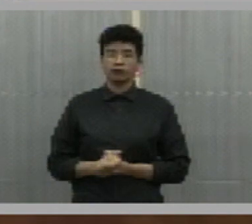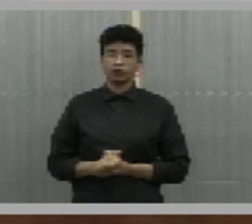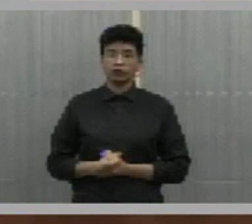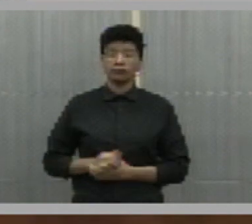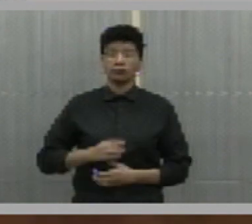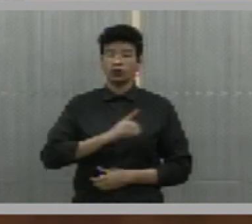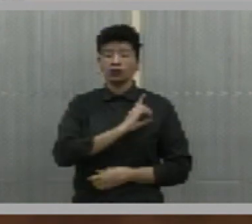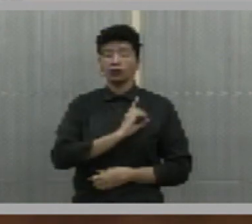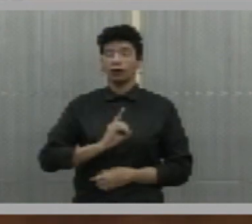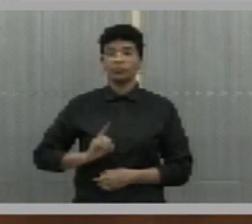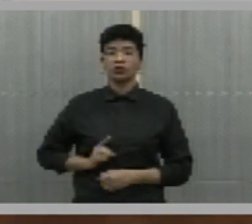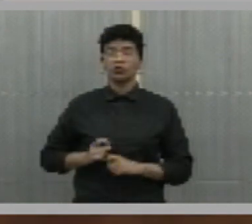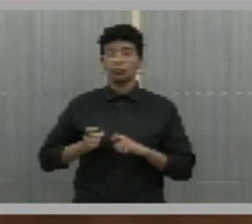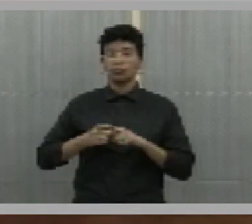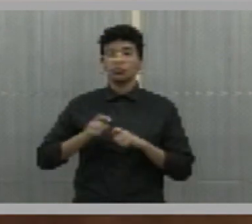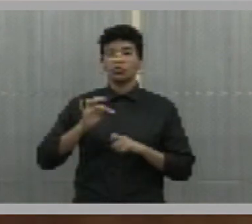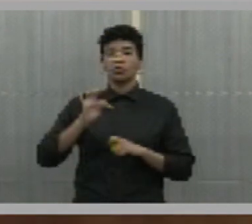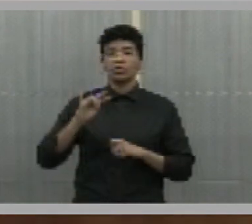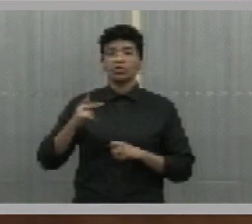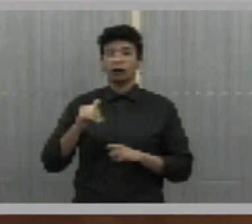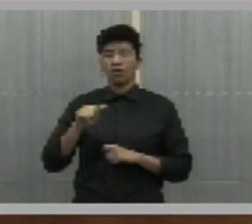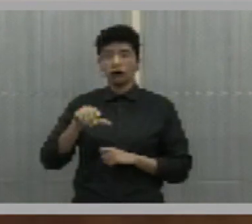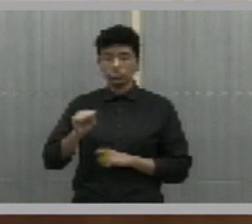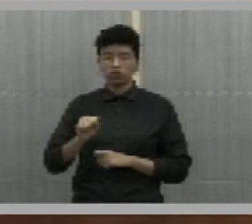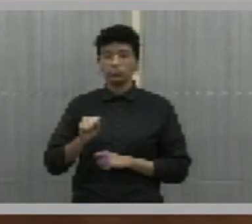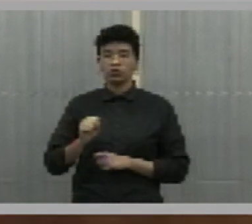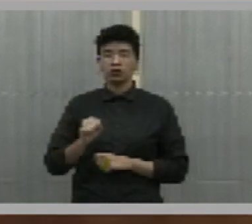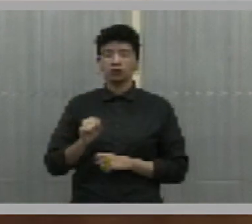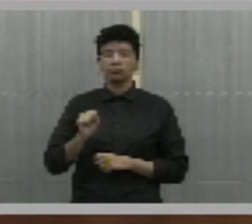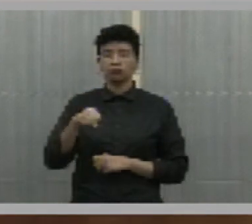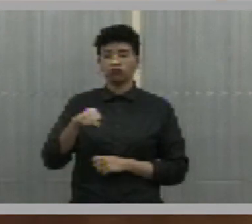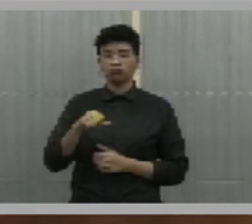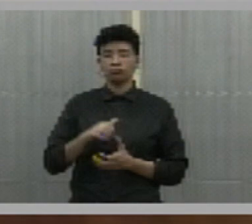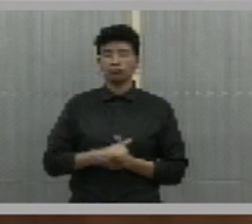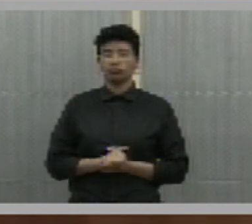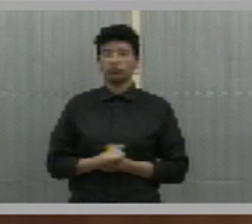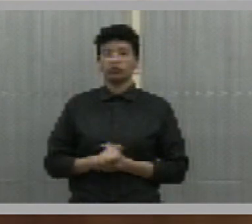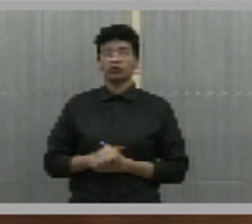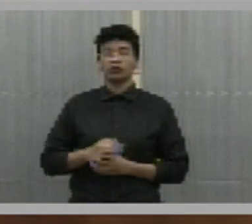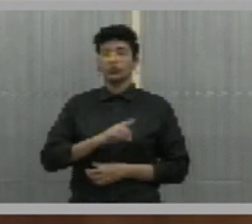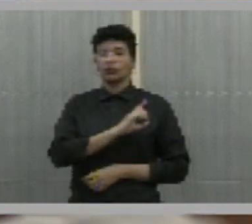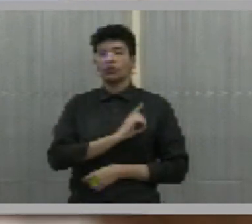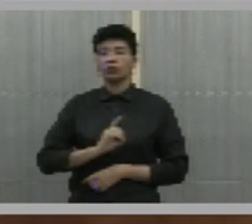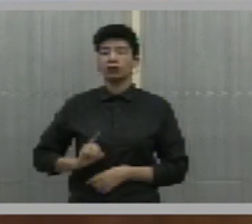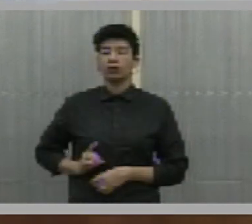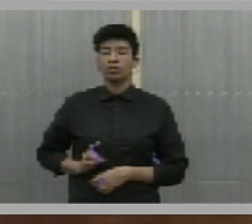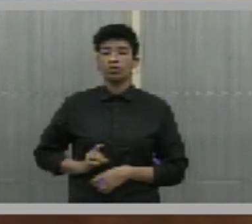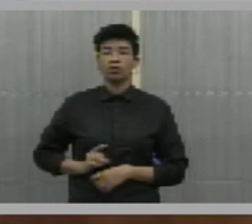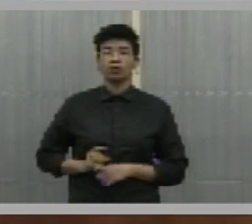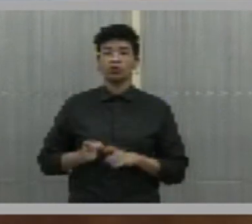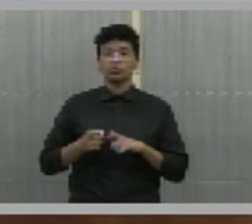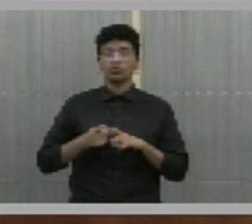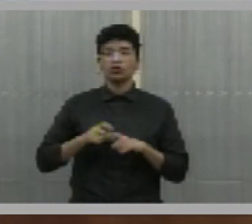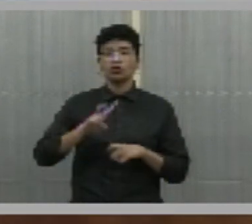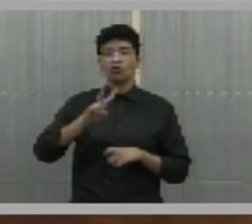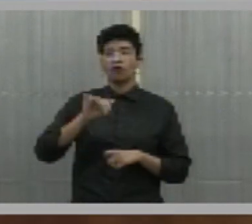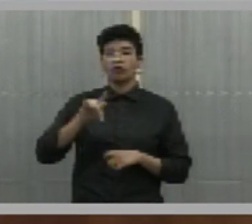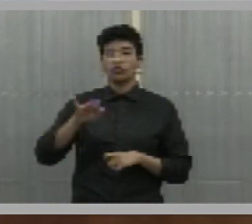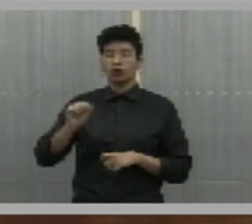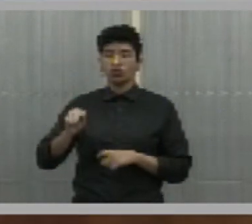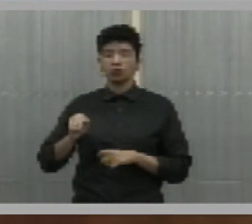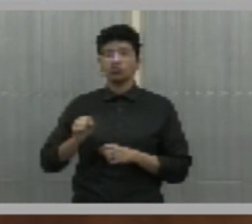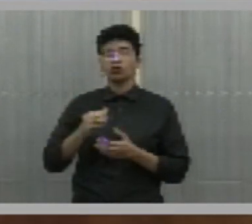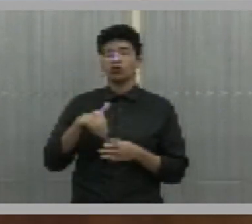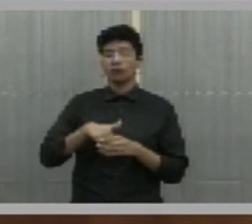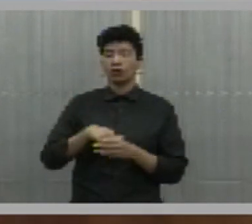Deputado Dr. Thales Coelho, como vota? Sim. Deputado Dr. Vinícius, como vota? Sim.